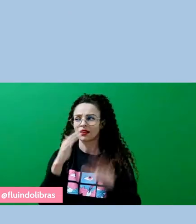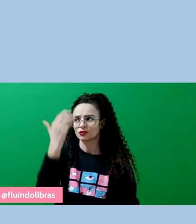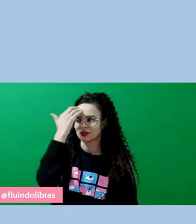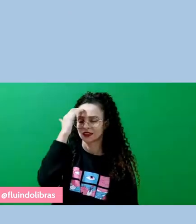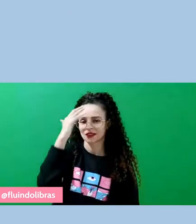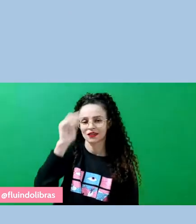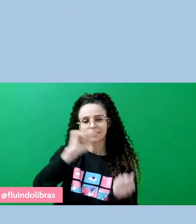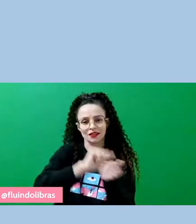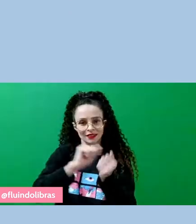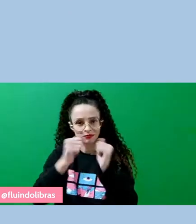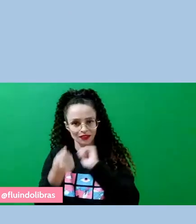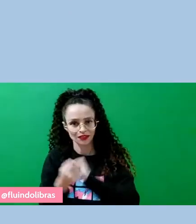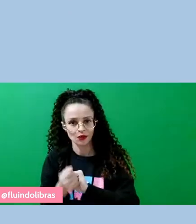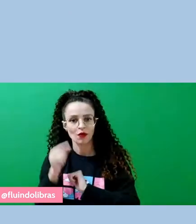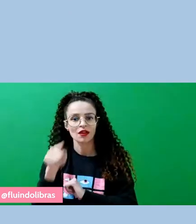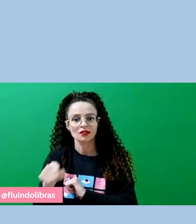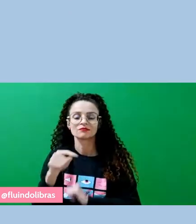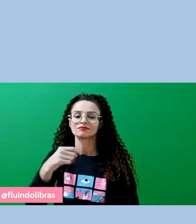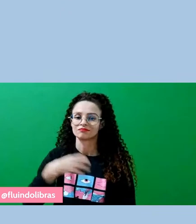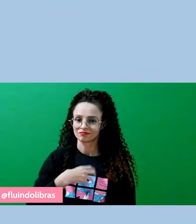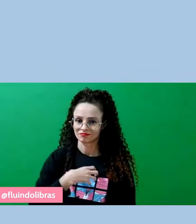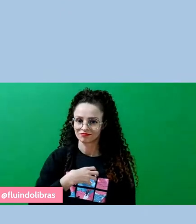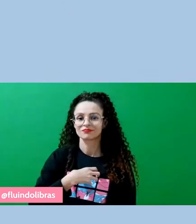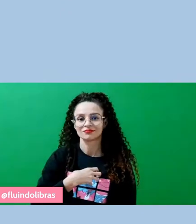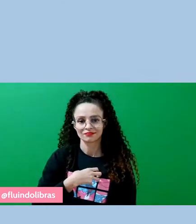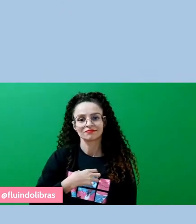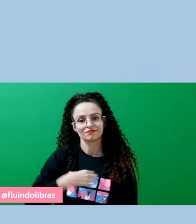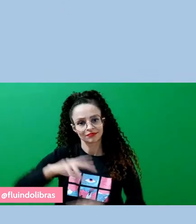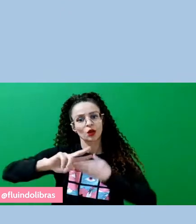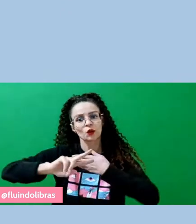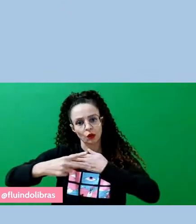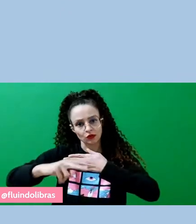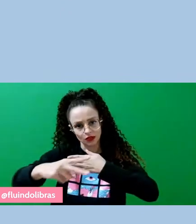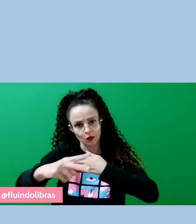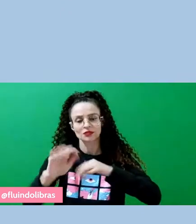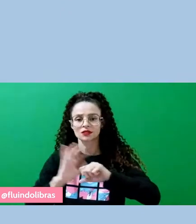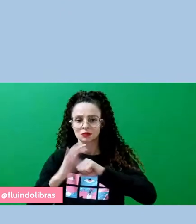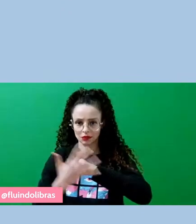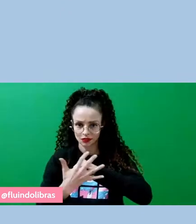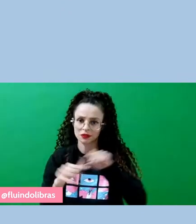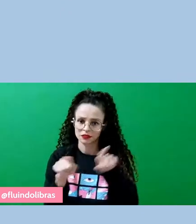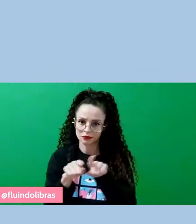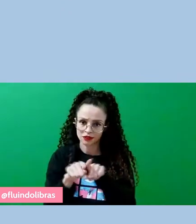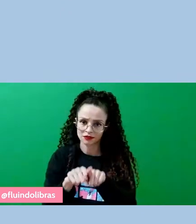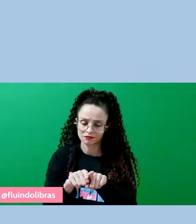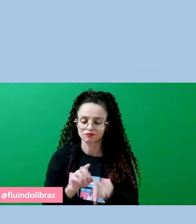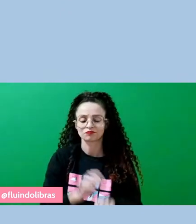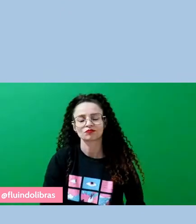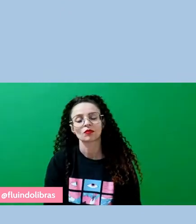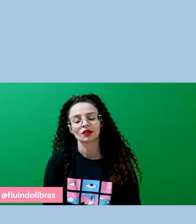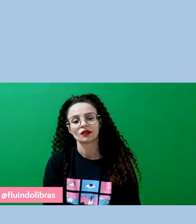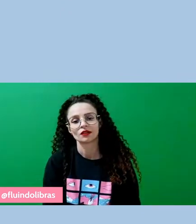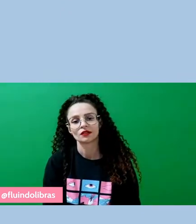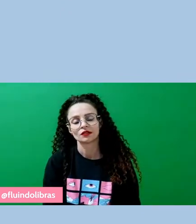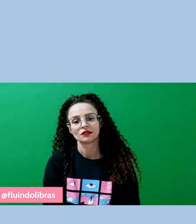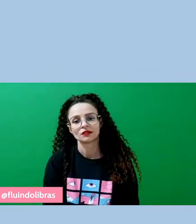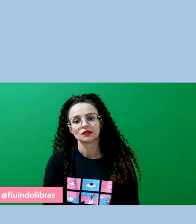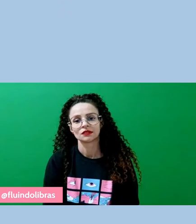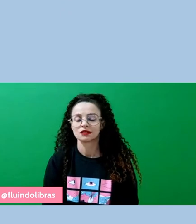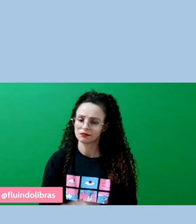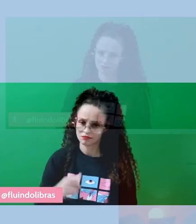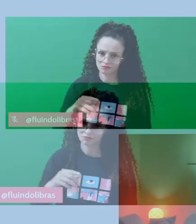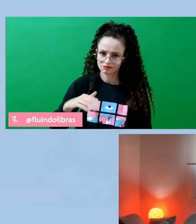adaptada neste formato, também mais uma consequência da pandemia. Então, também mais uma consequência da pandemia, este formato. Temos aqui uma tendência